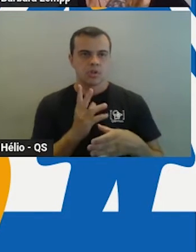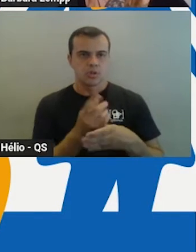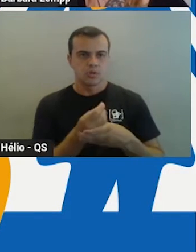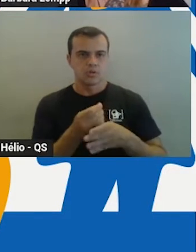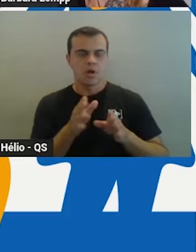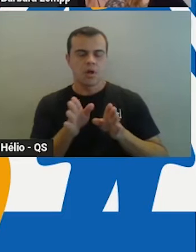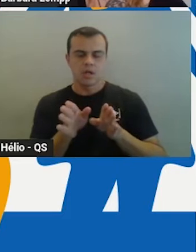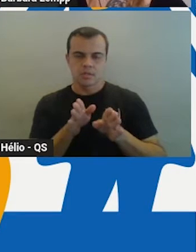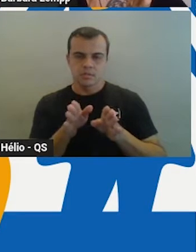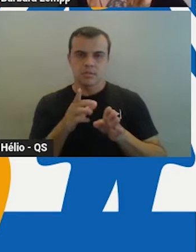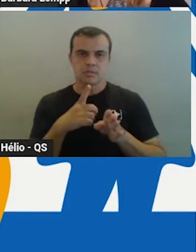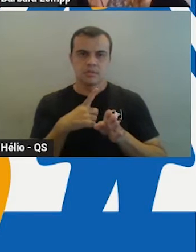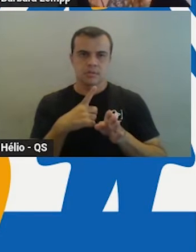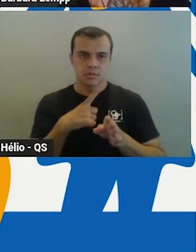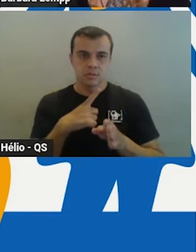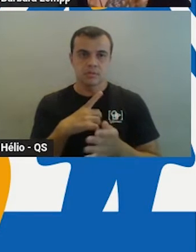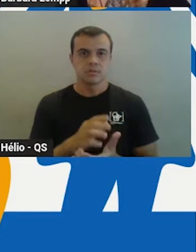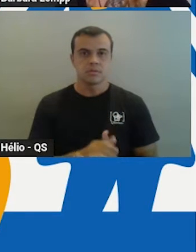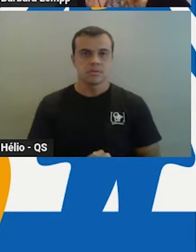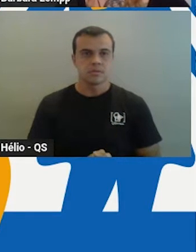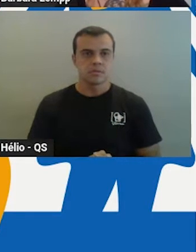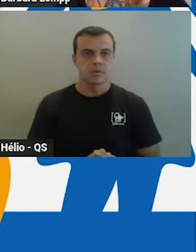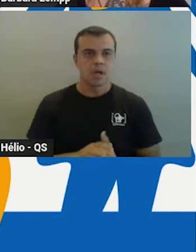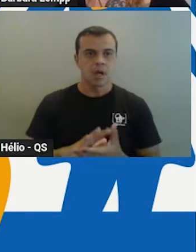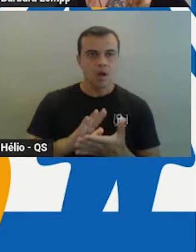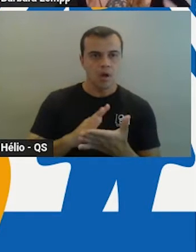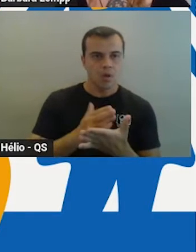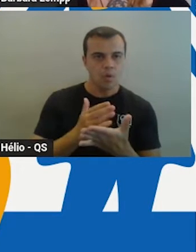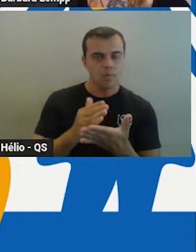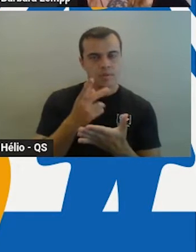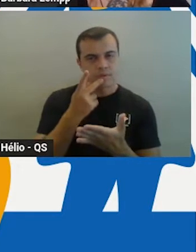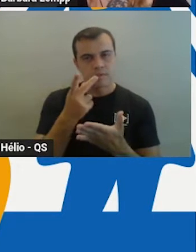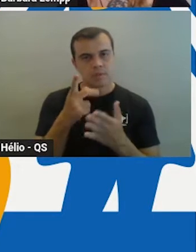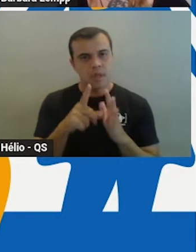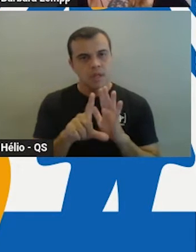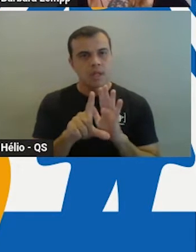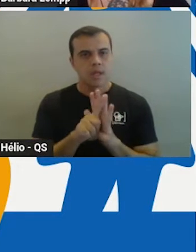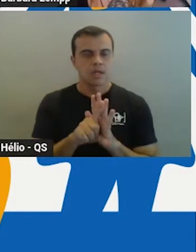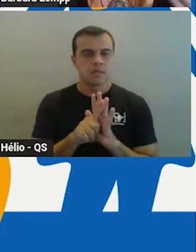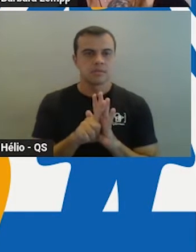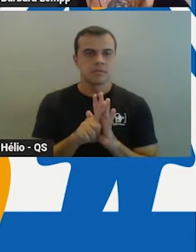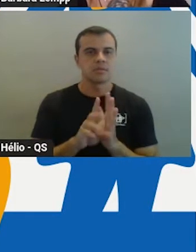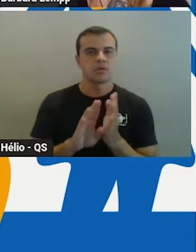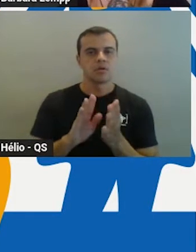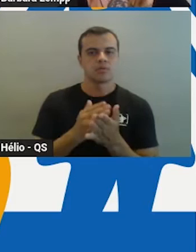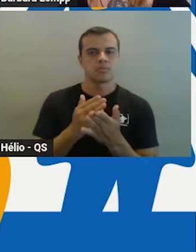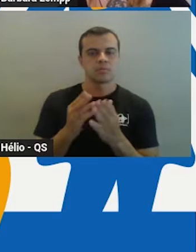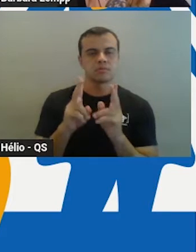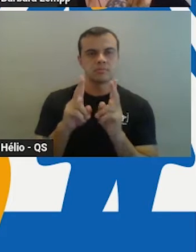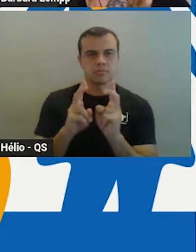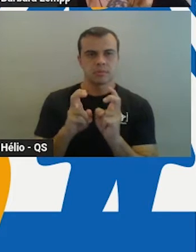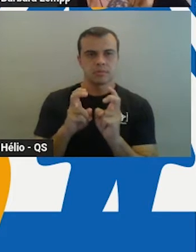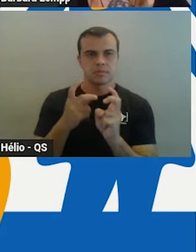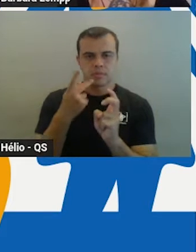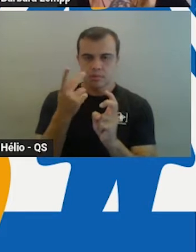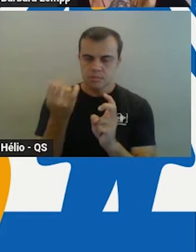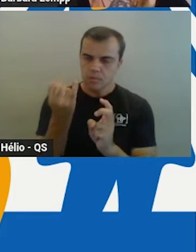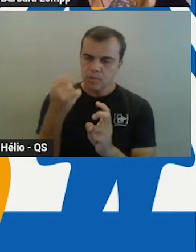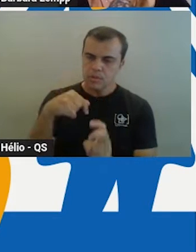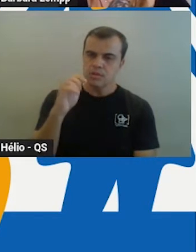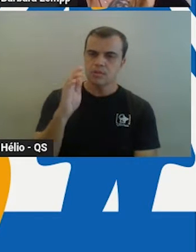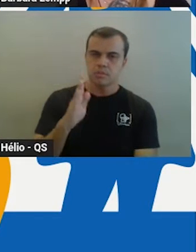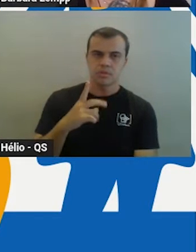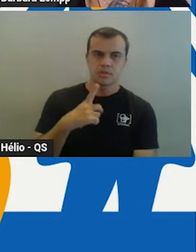acessibilidade, e algumas, né, citando algumas leis e algumas partes importantes aqui no Brasil,